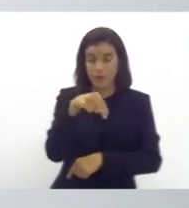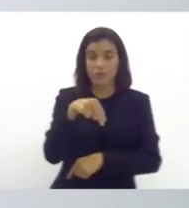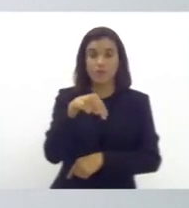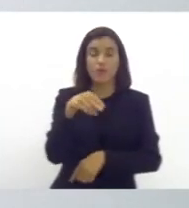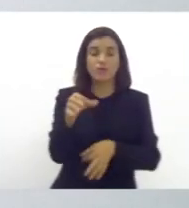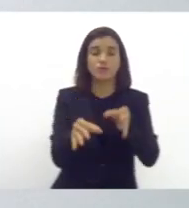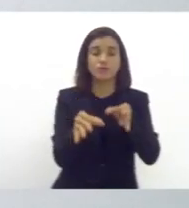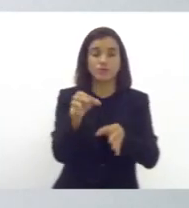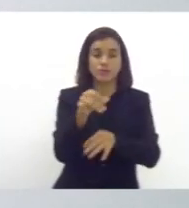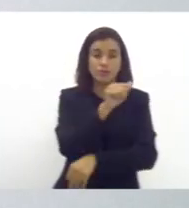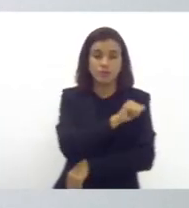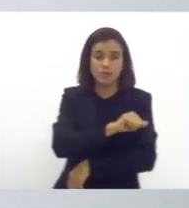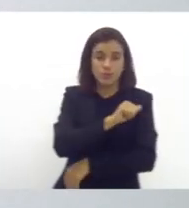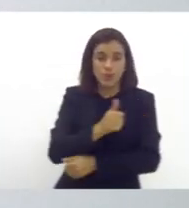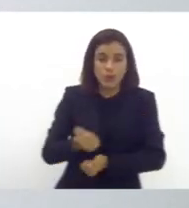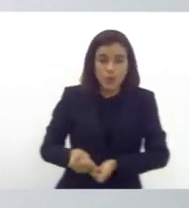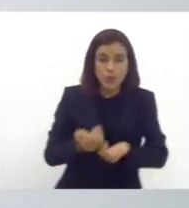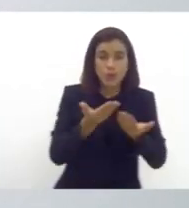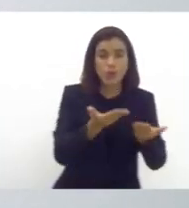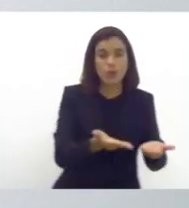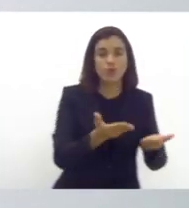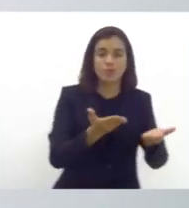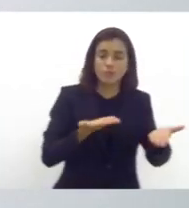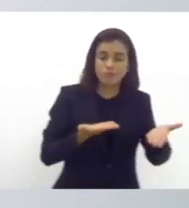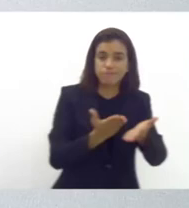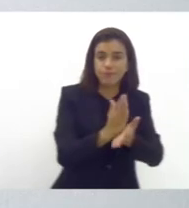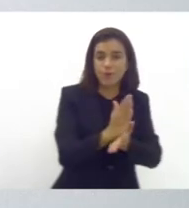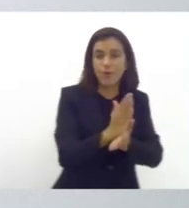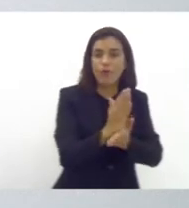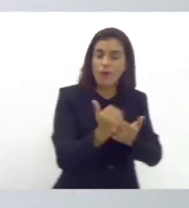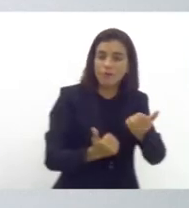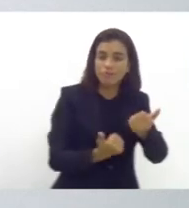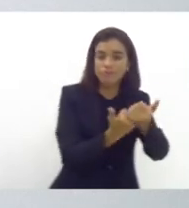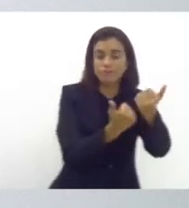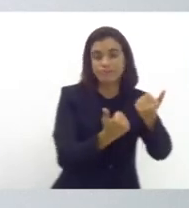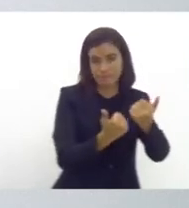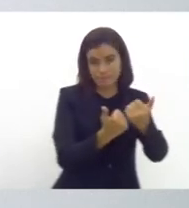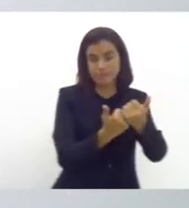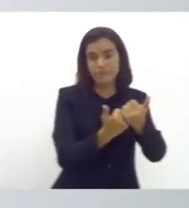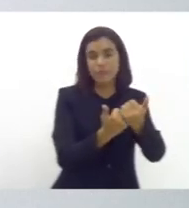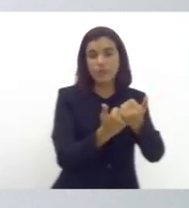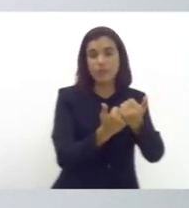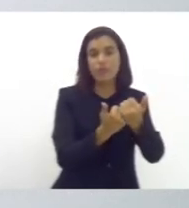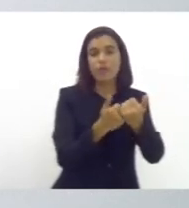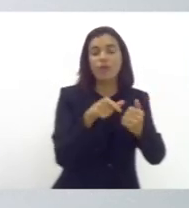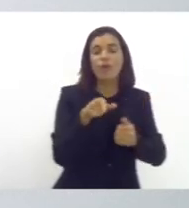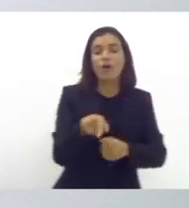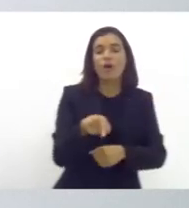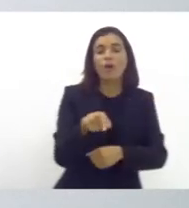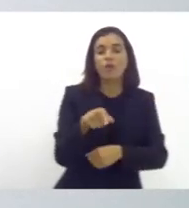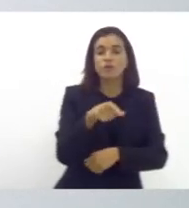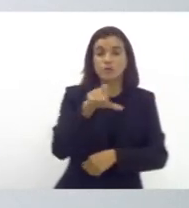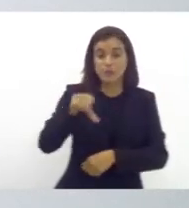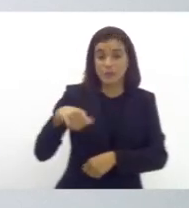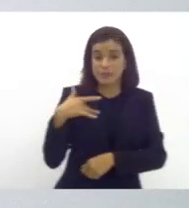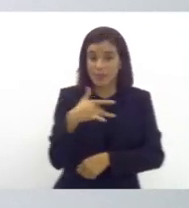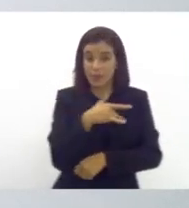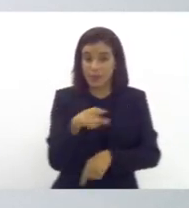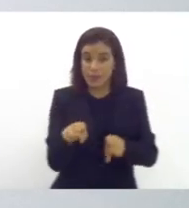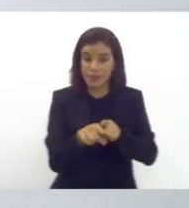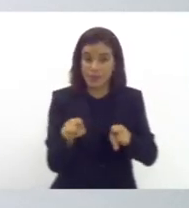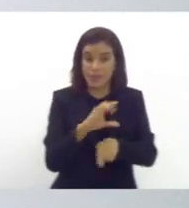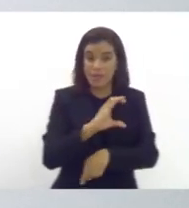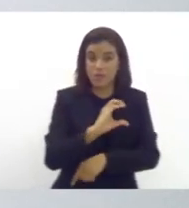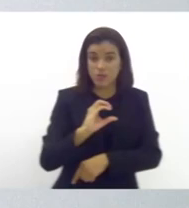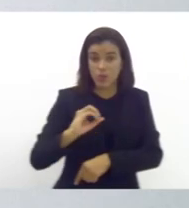Justiça do Rio de Janeiro concedeu uma liminar favorável que obrigava os planos de saúde e a administração de uma operadora a